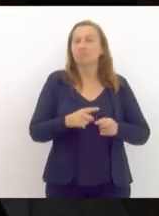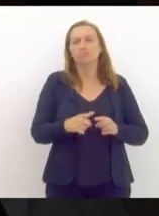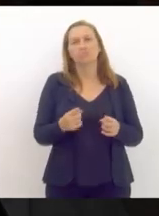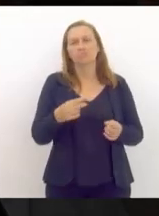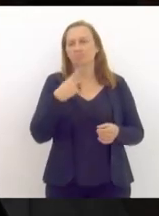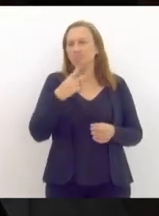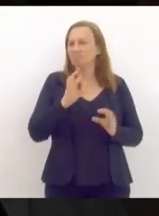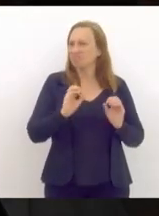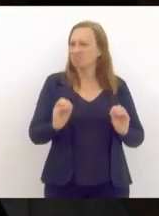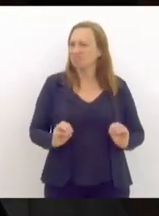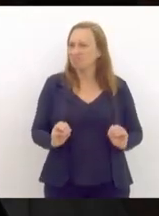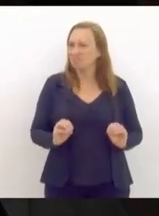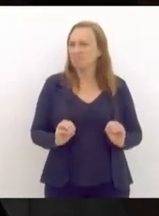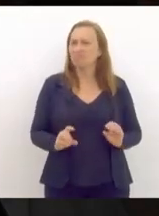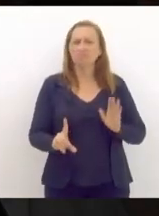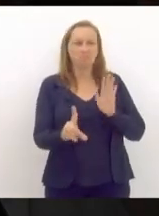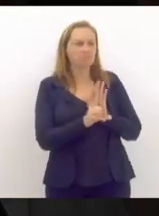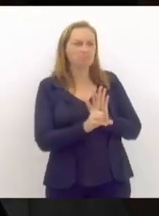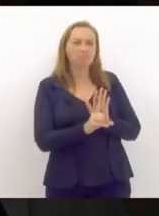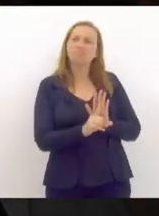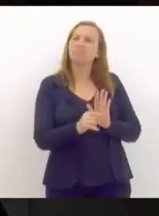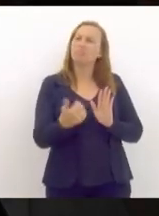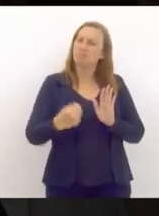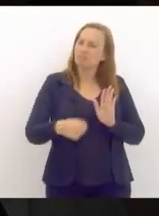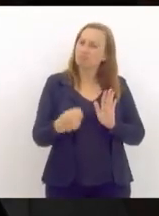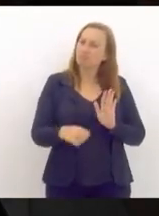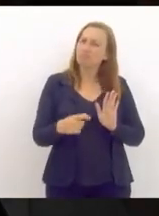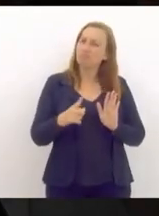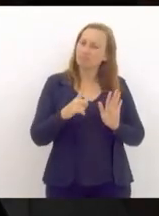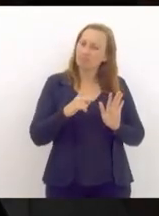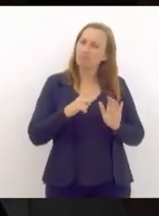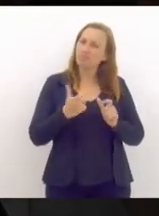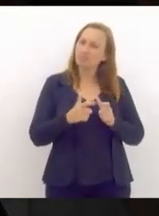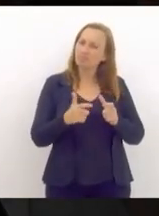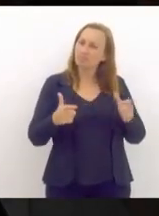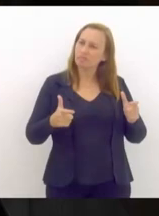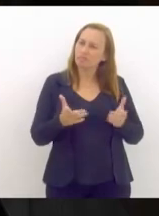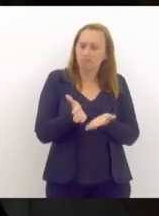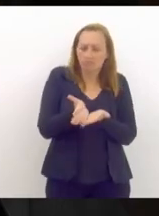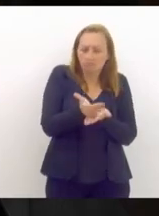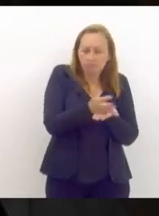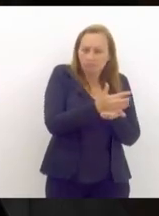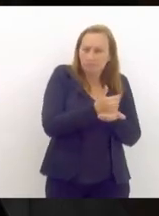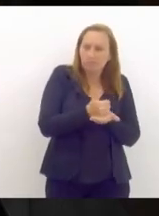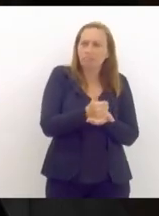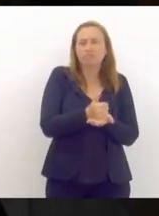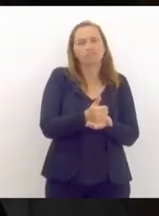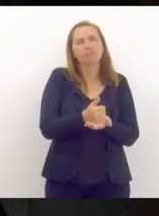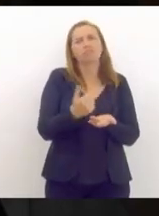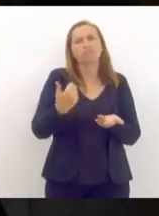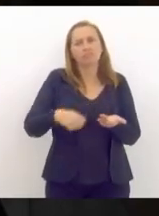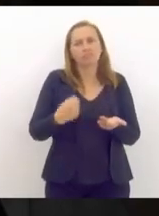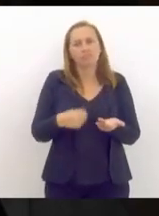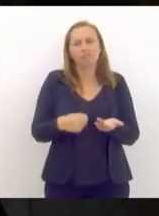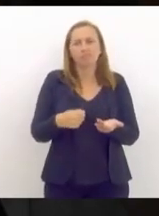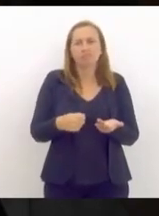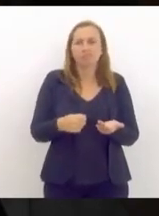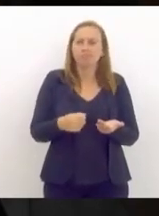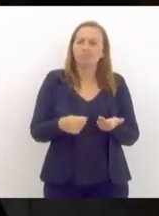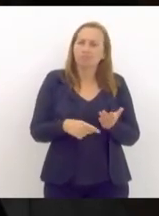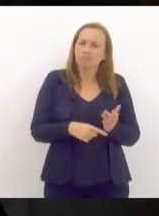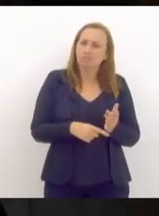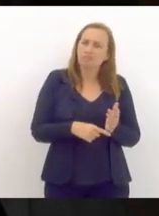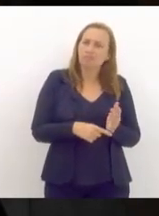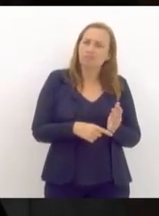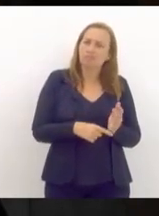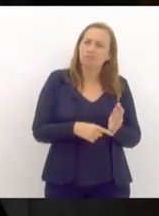eram condições de que tinha que haver crescimento de arrecadação, tinha que ter condições para o governo